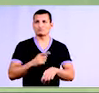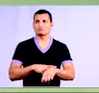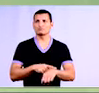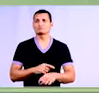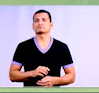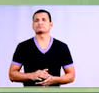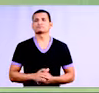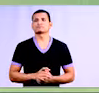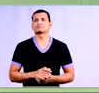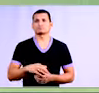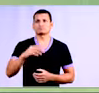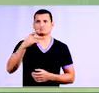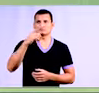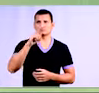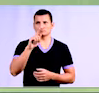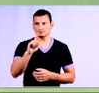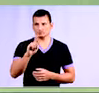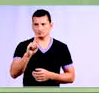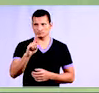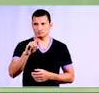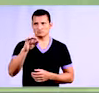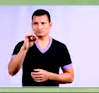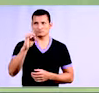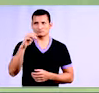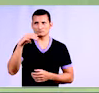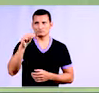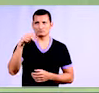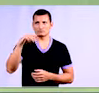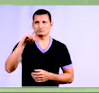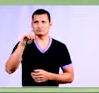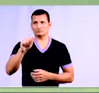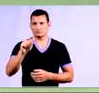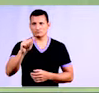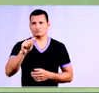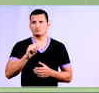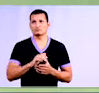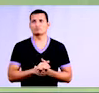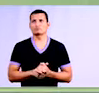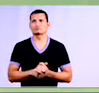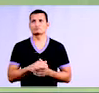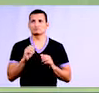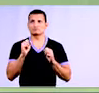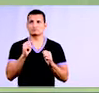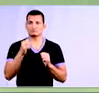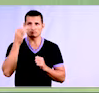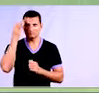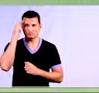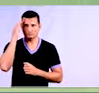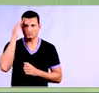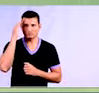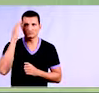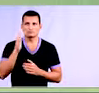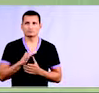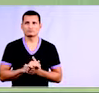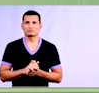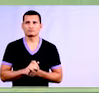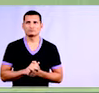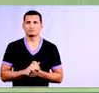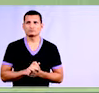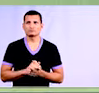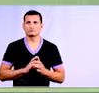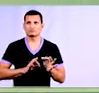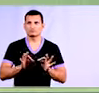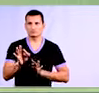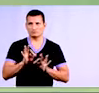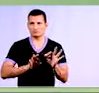Para a paginação por demanda da memória virtual, podemos entender que, para controlar